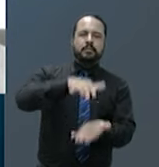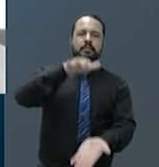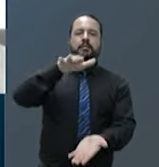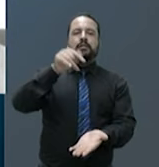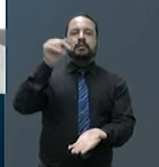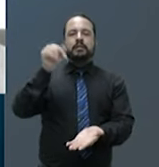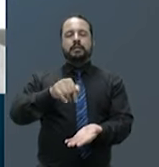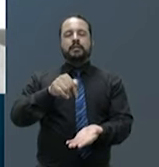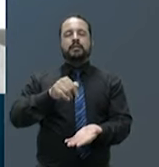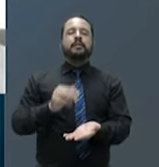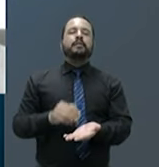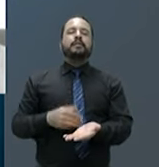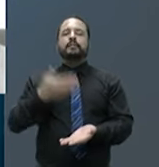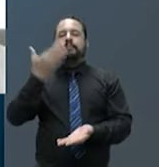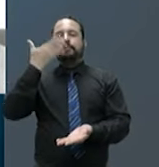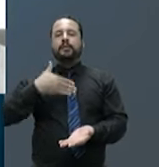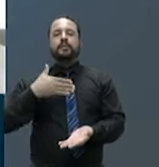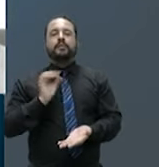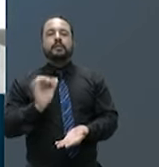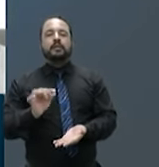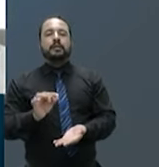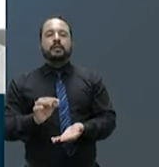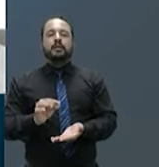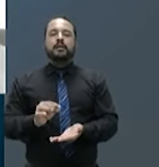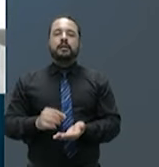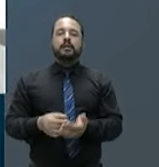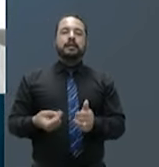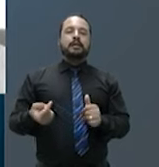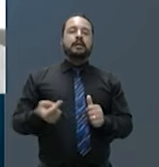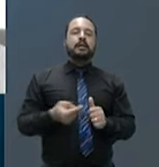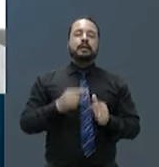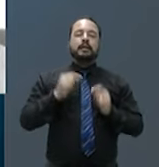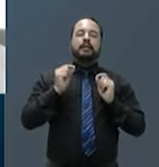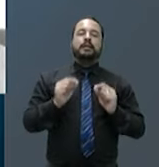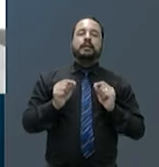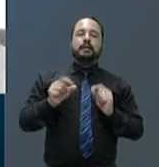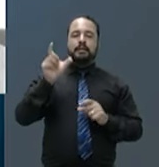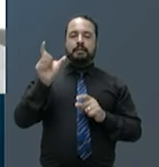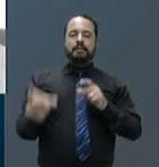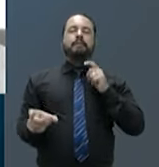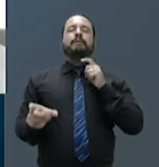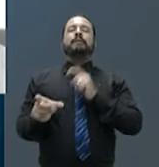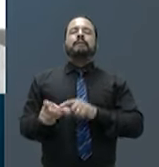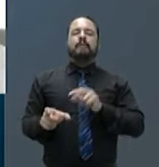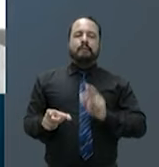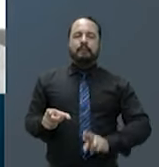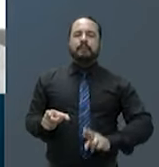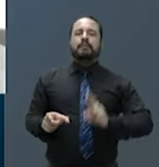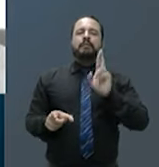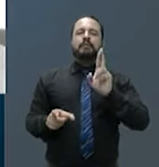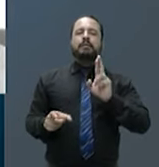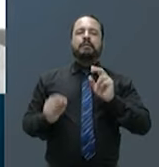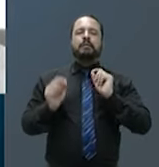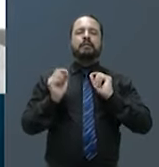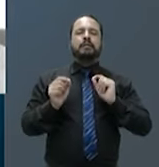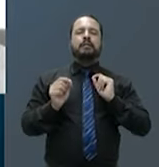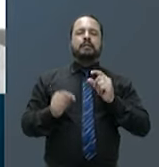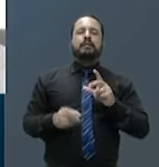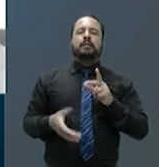lugar, verificou-se que, na réplica, a requerente alegou a existência